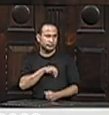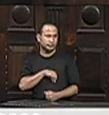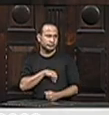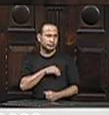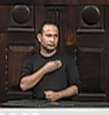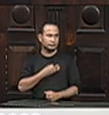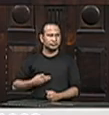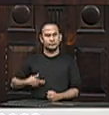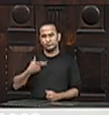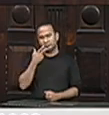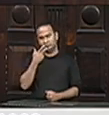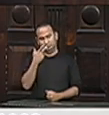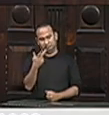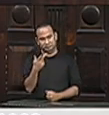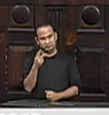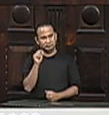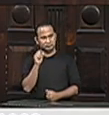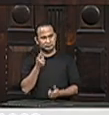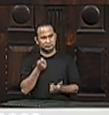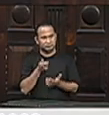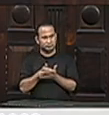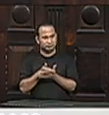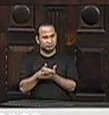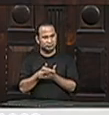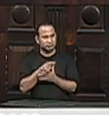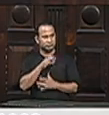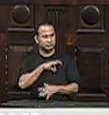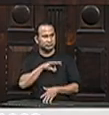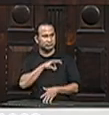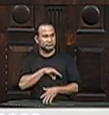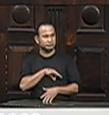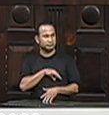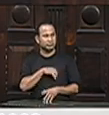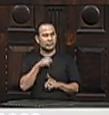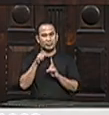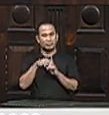CEP simplesmente ganhou uma liminar